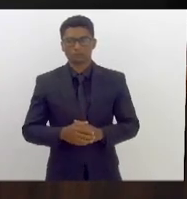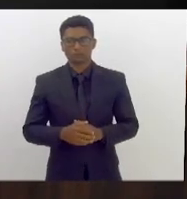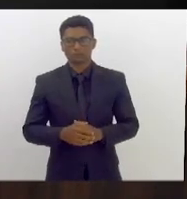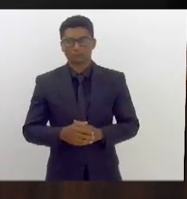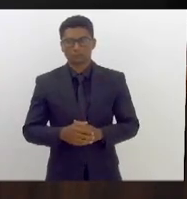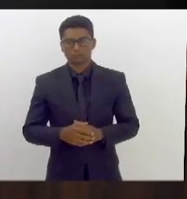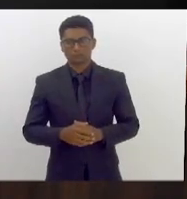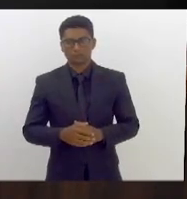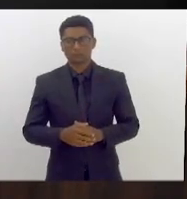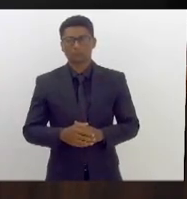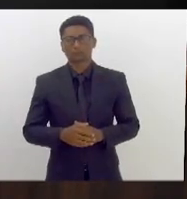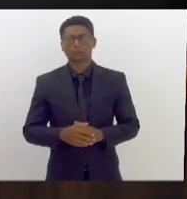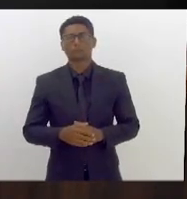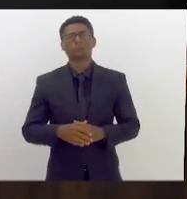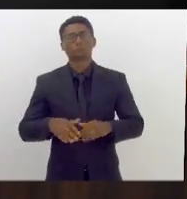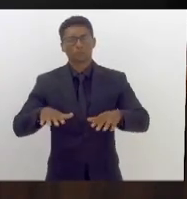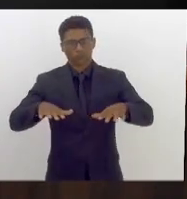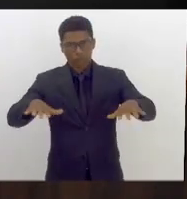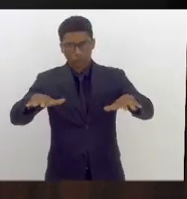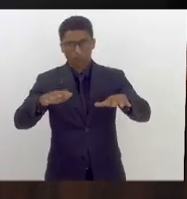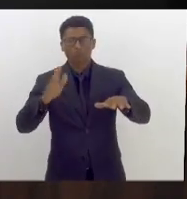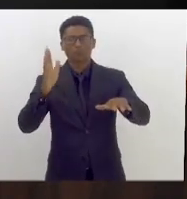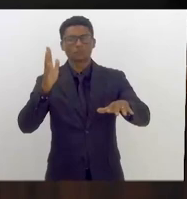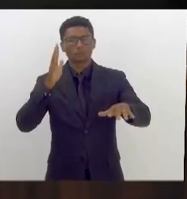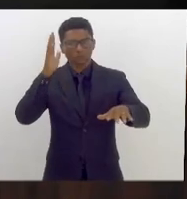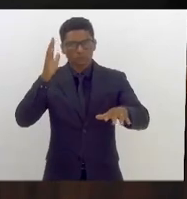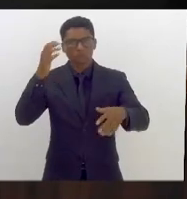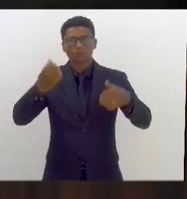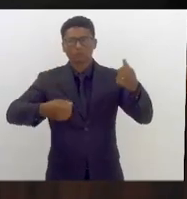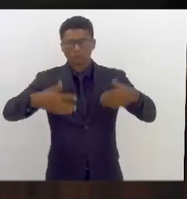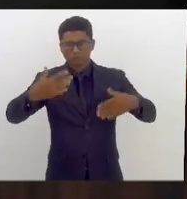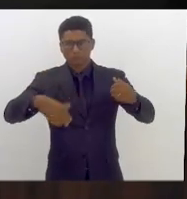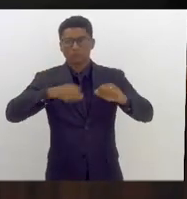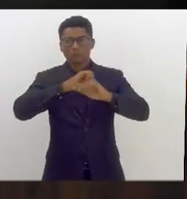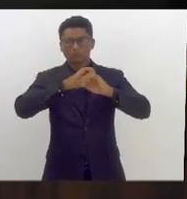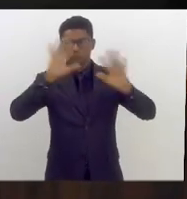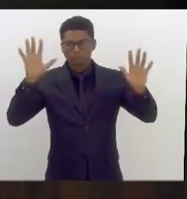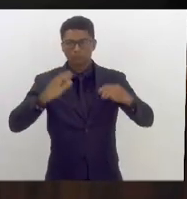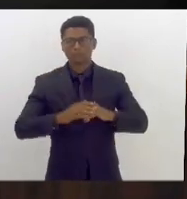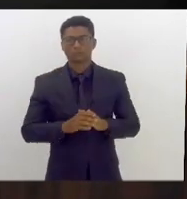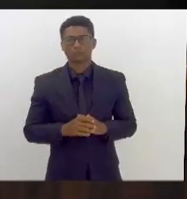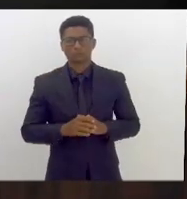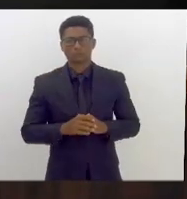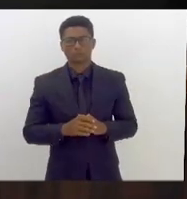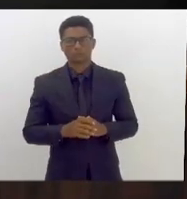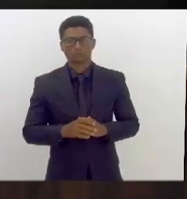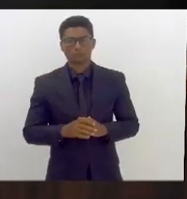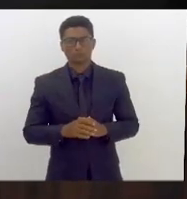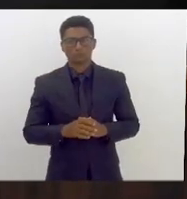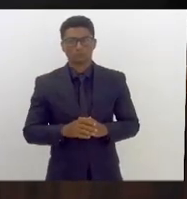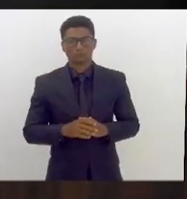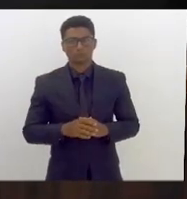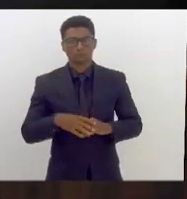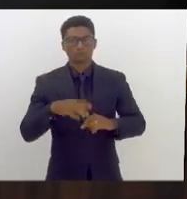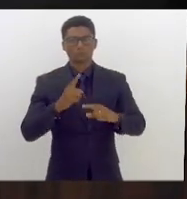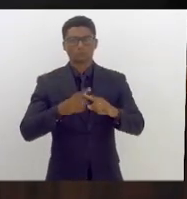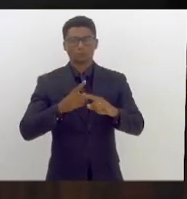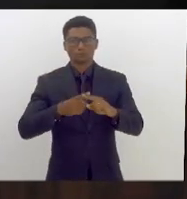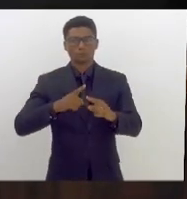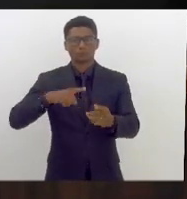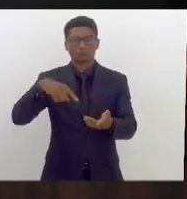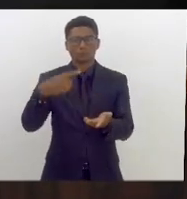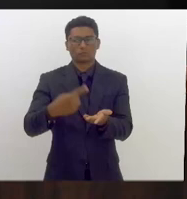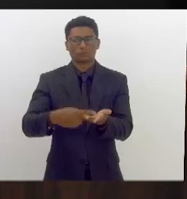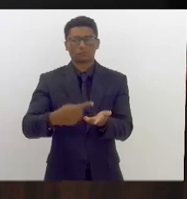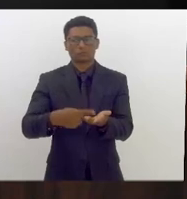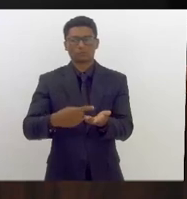todos façam sua declaração com o máximo de esclarecimento, que a gente foi aqui combinado esse procedimento